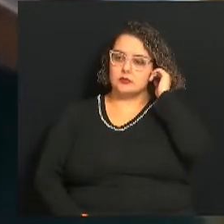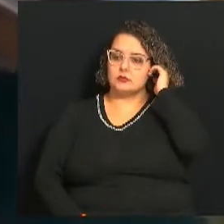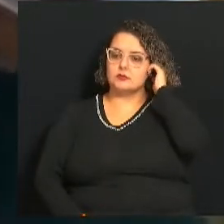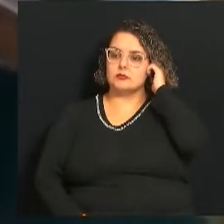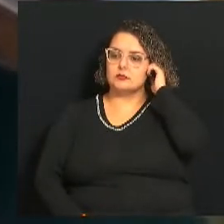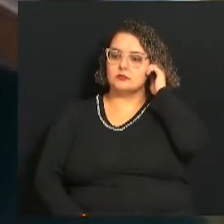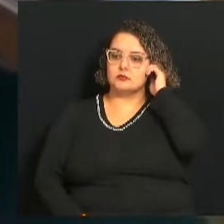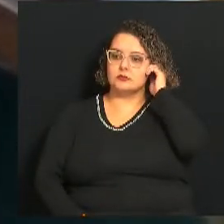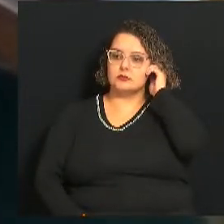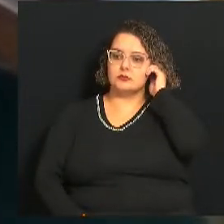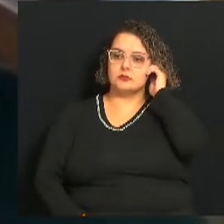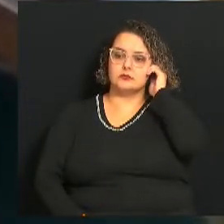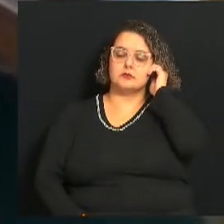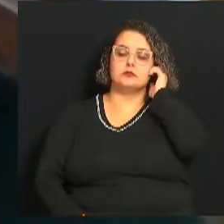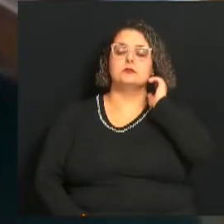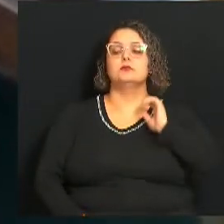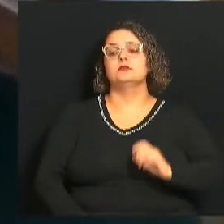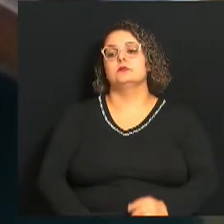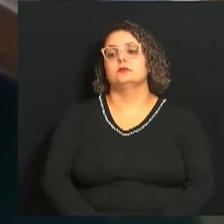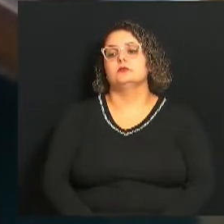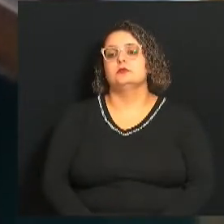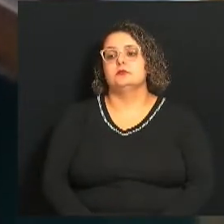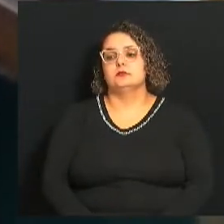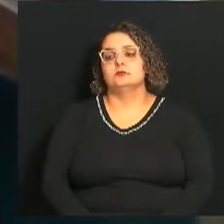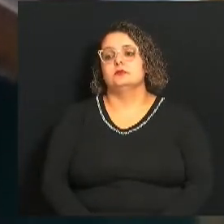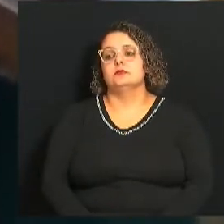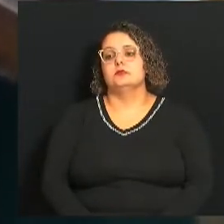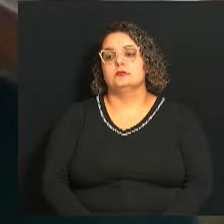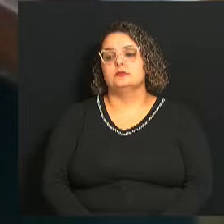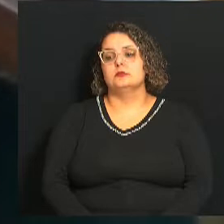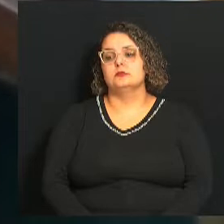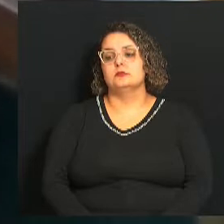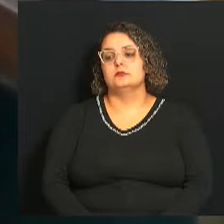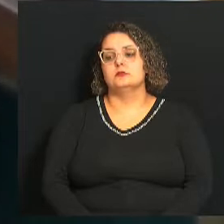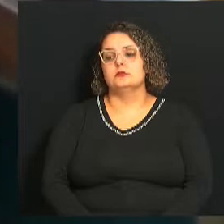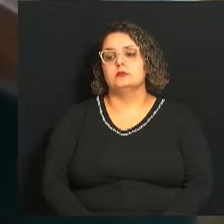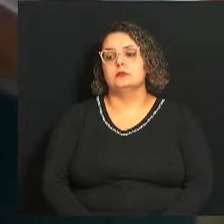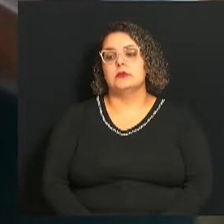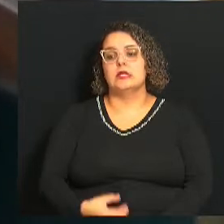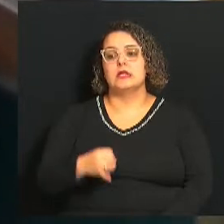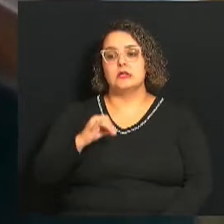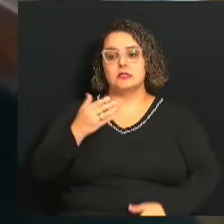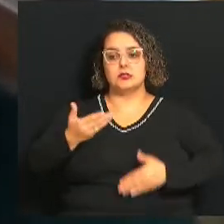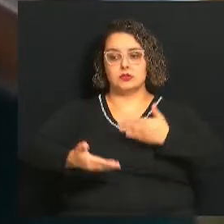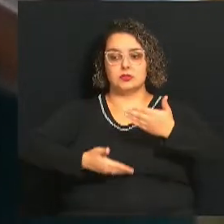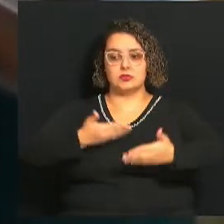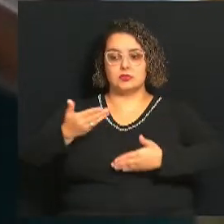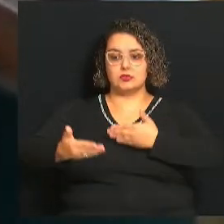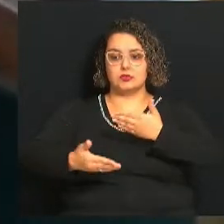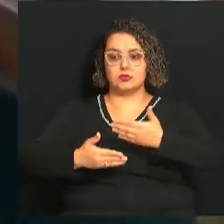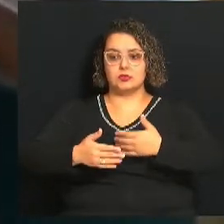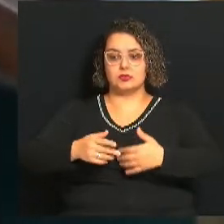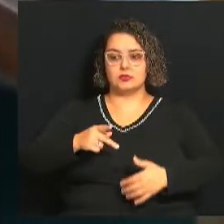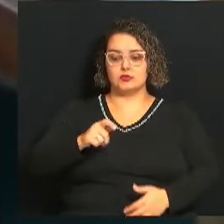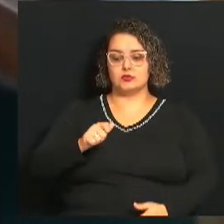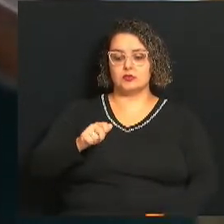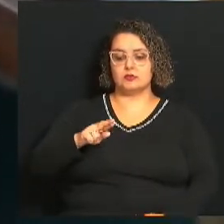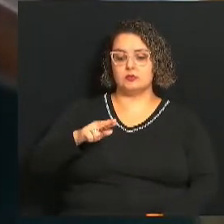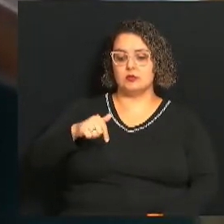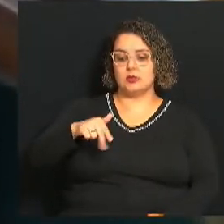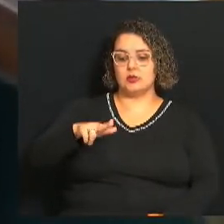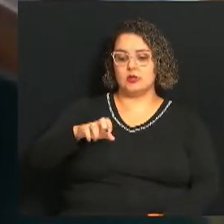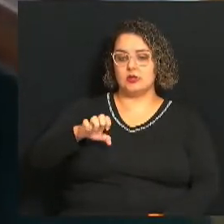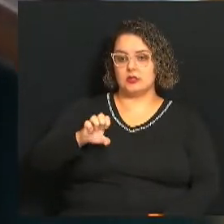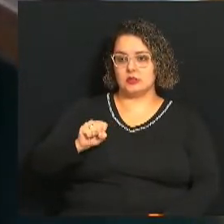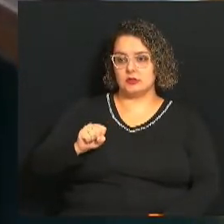Bom, tem uma pergunta aqui sobre se o serviço do Parques e Jardins é feito com